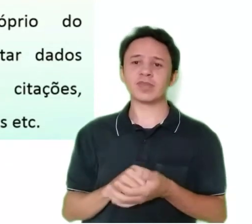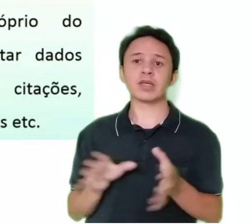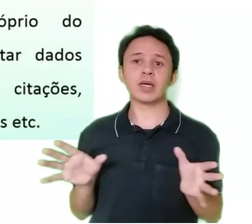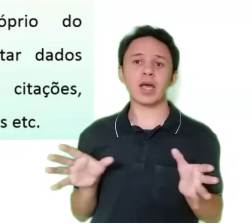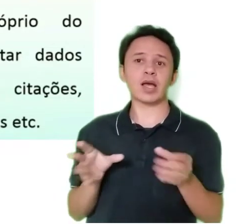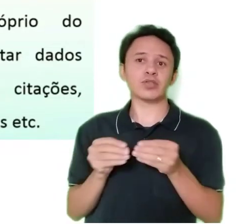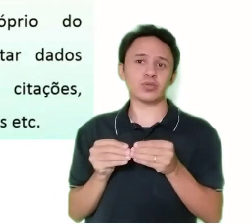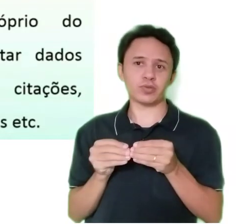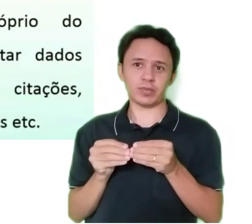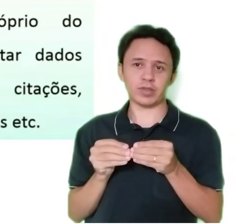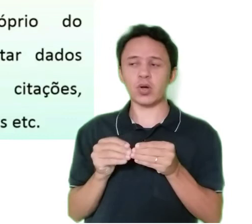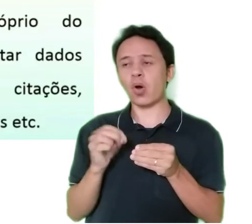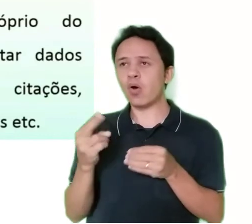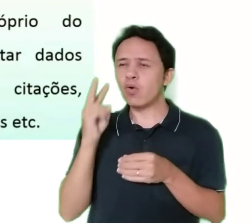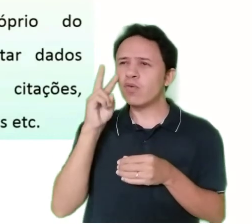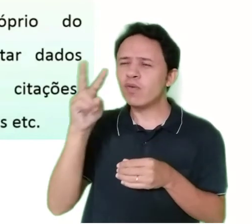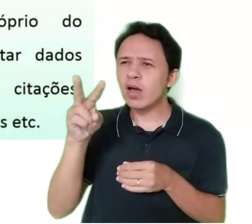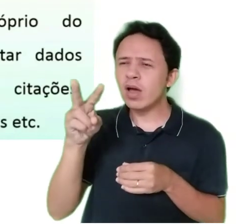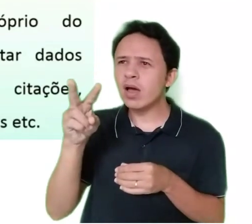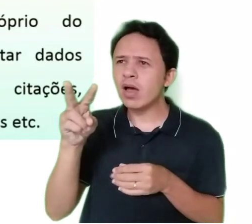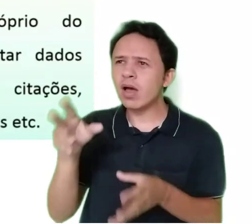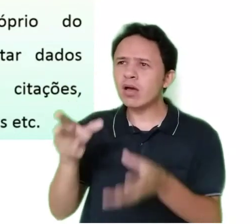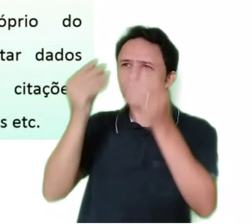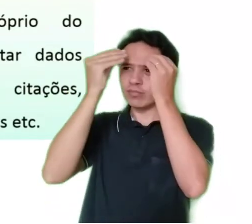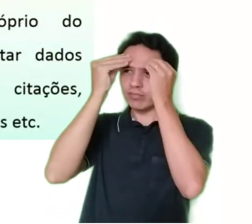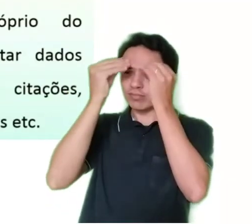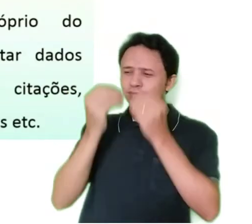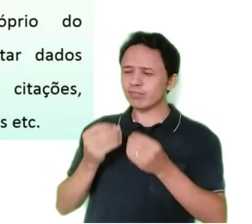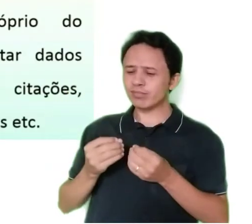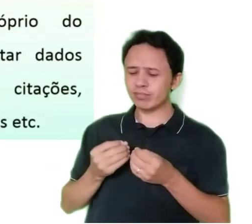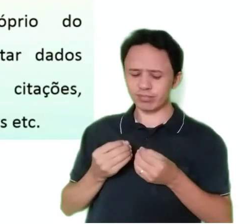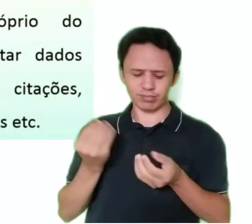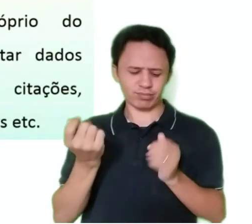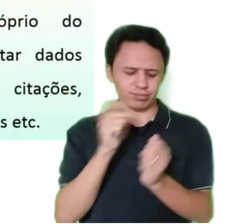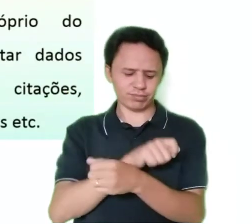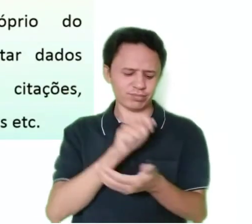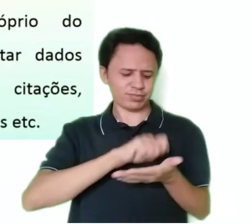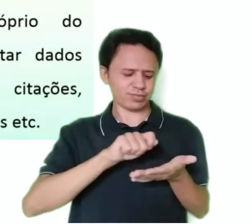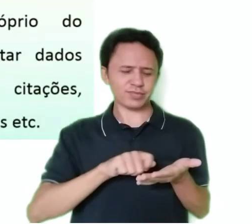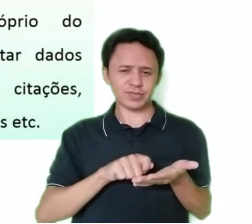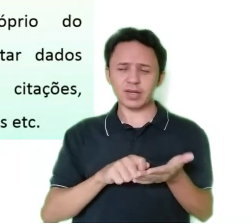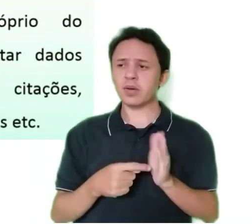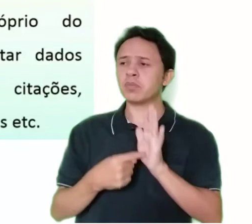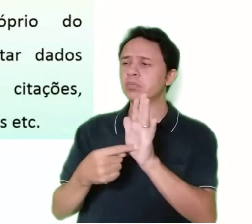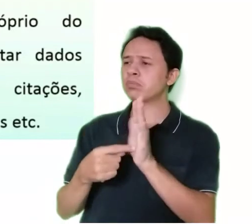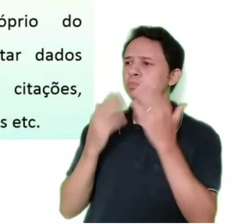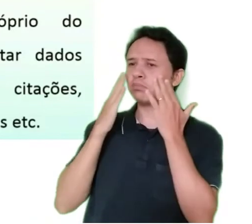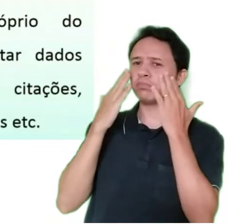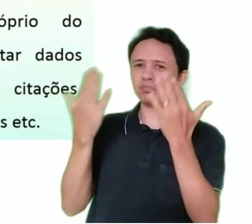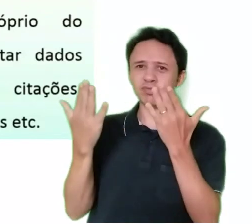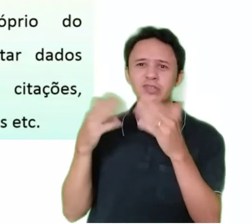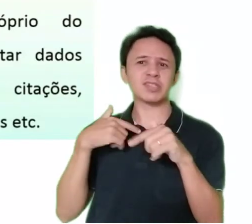É resumir ou reproduzir apresentações orais que possam ser úteis em um trabalho